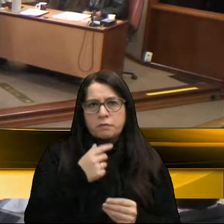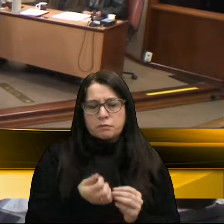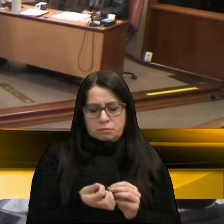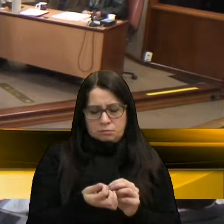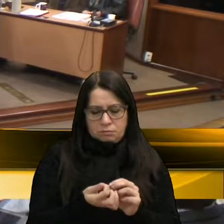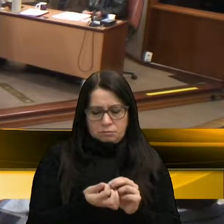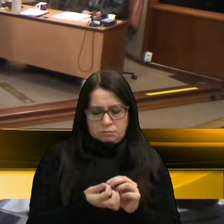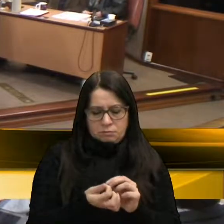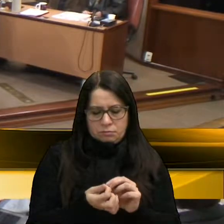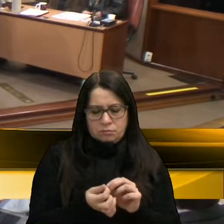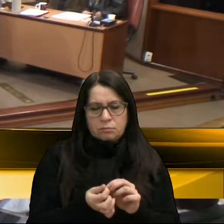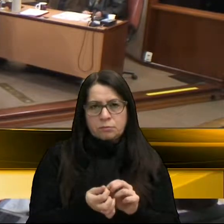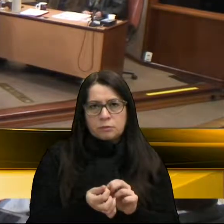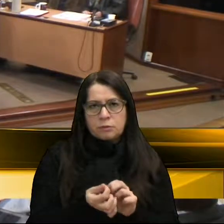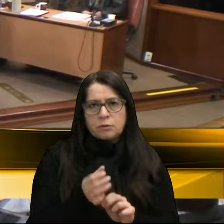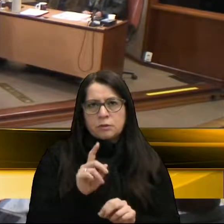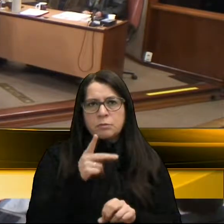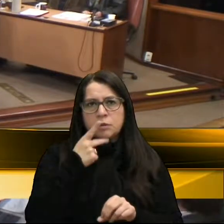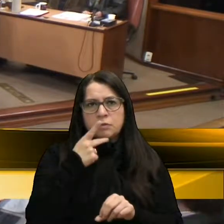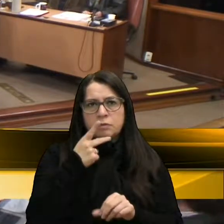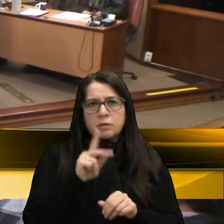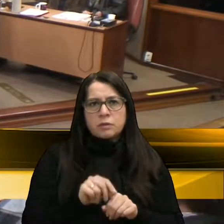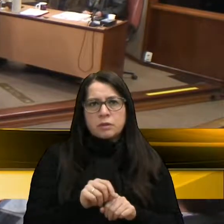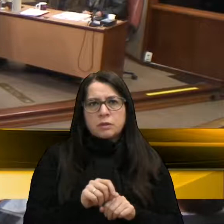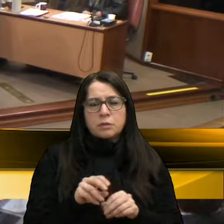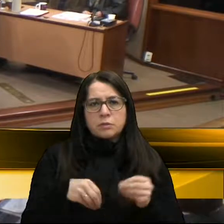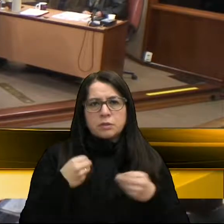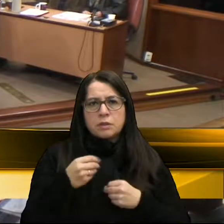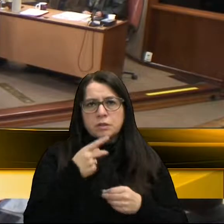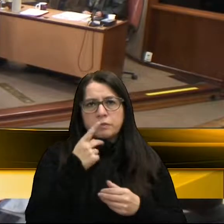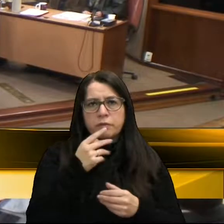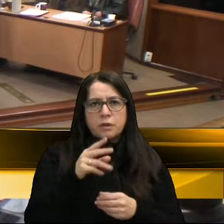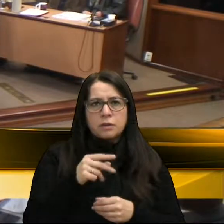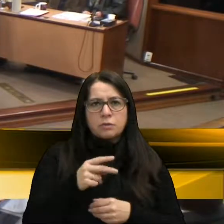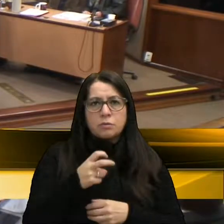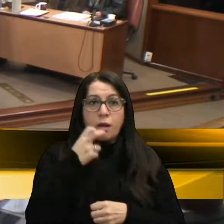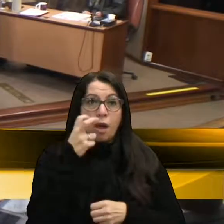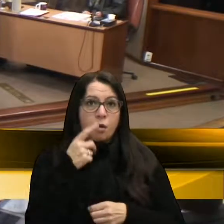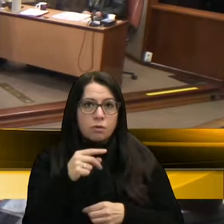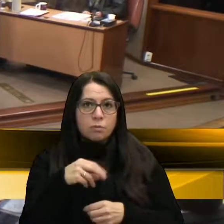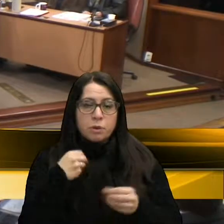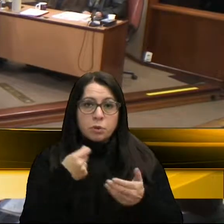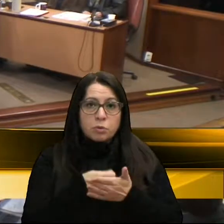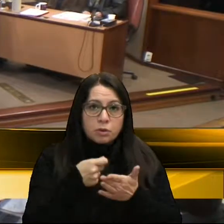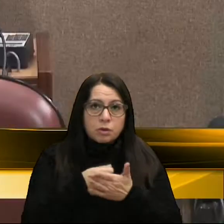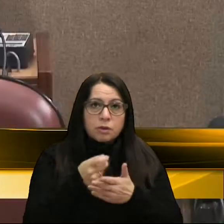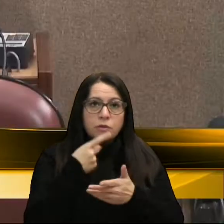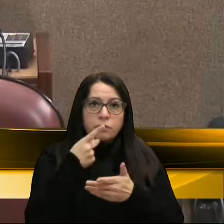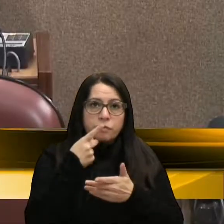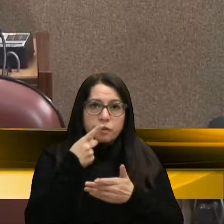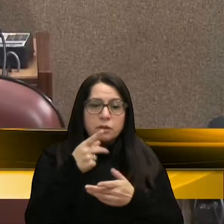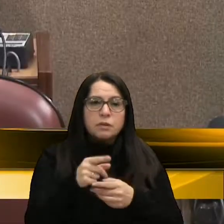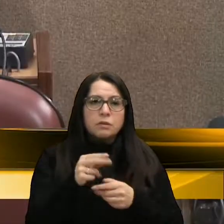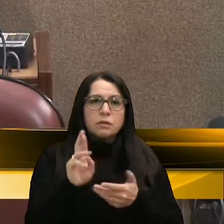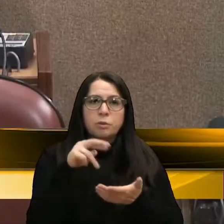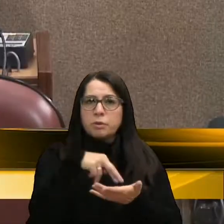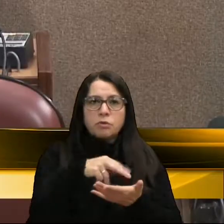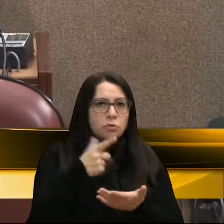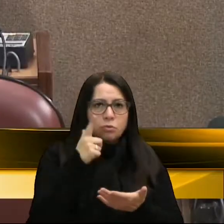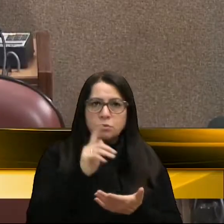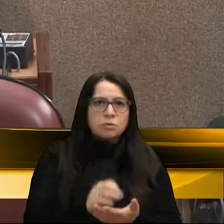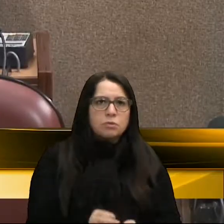tempo está seguro, vereador? É porque a pessoa que está falando não sente que ela está falando alto. Mas eu estou tentando fazer um discurso aqui, realmente não dá.